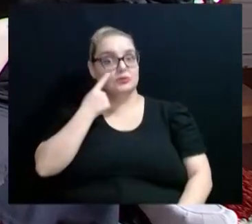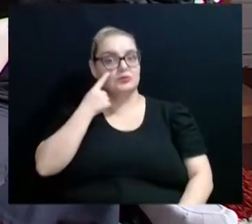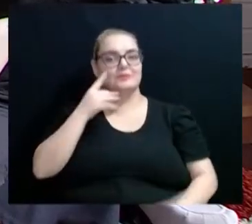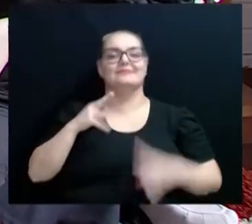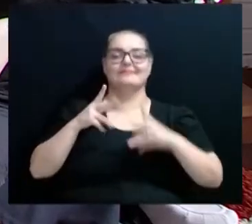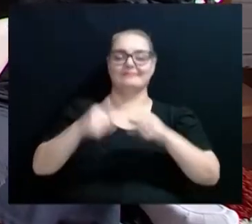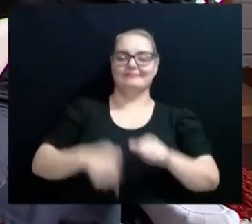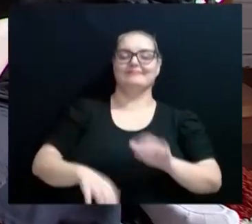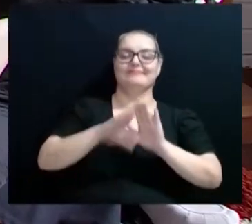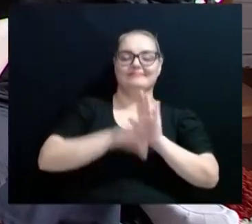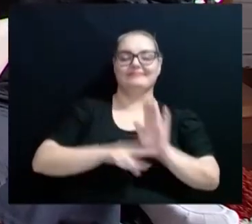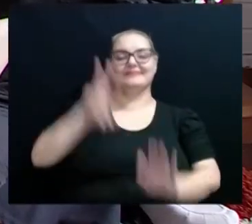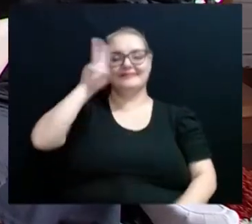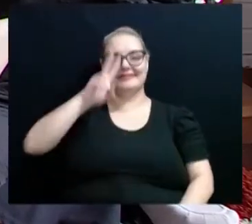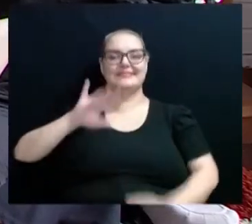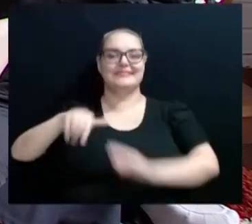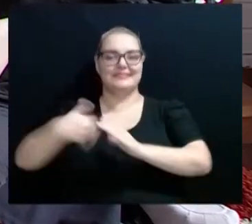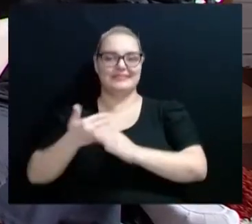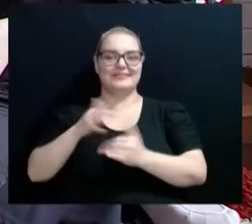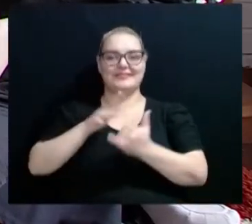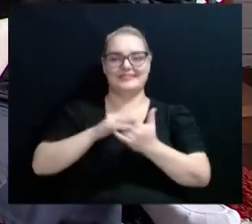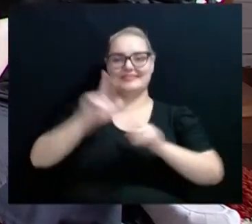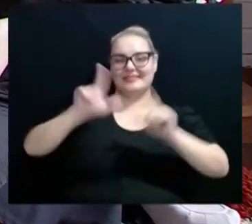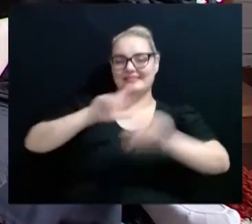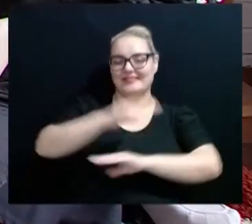conferir todas essas histórias lá no